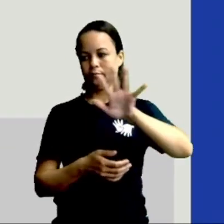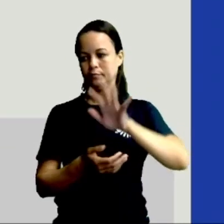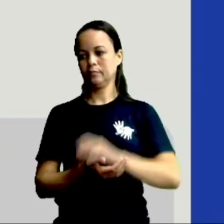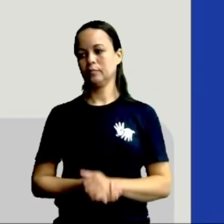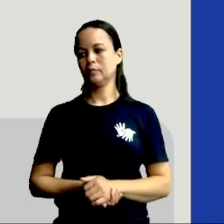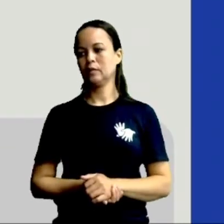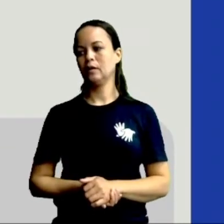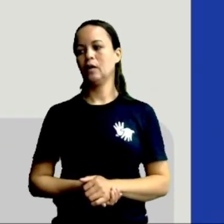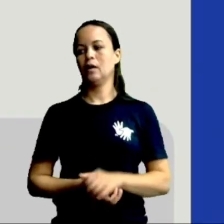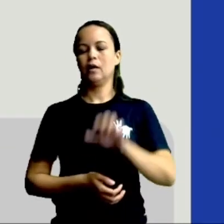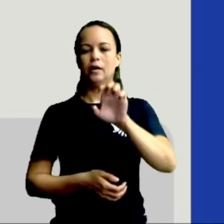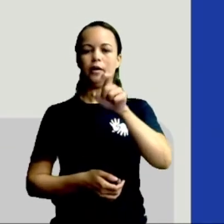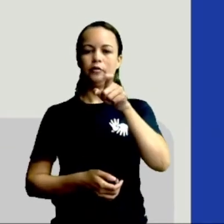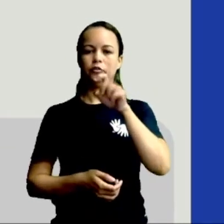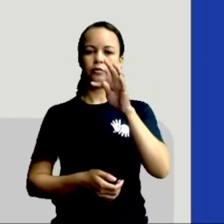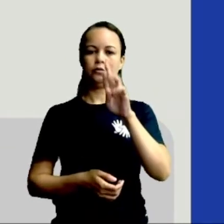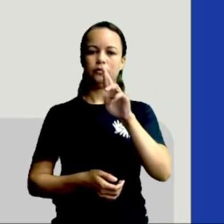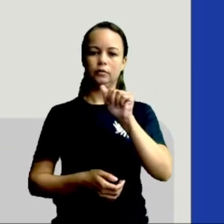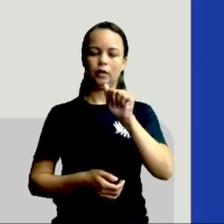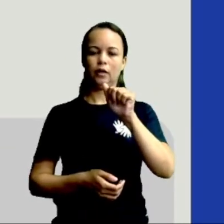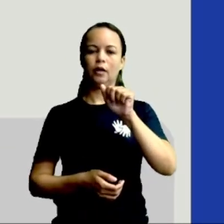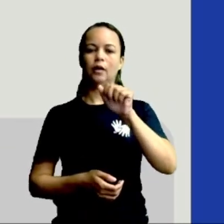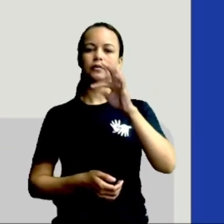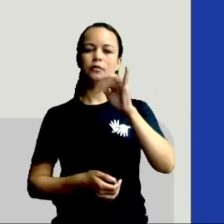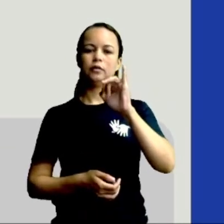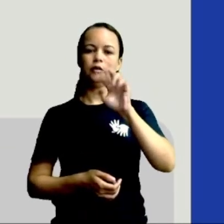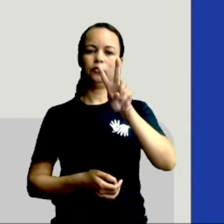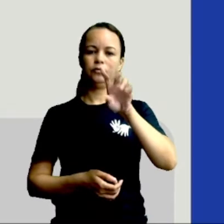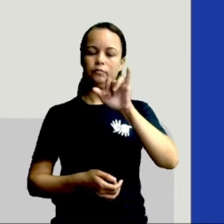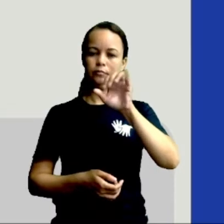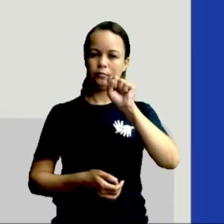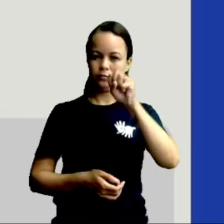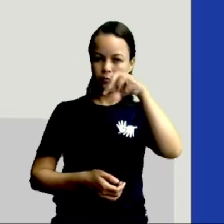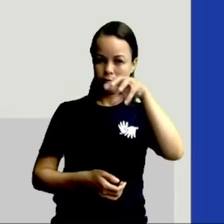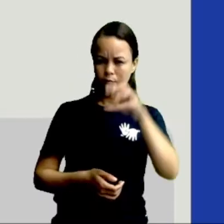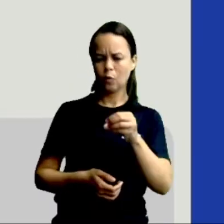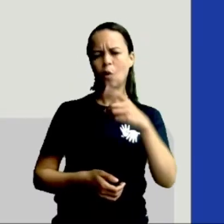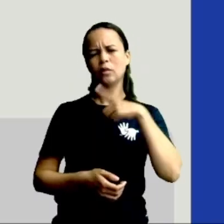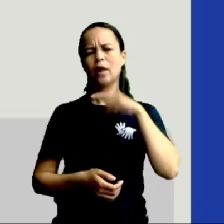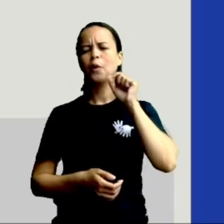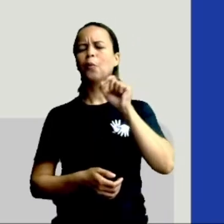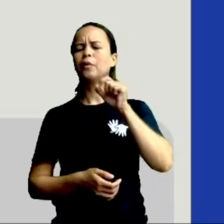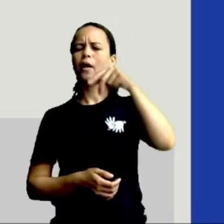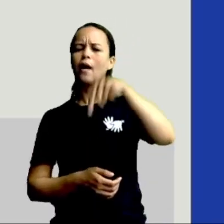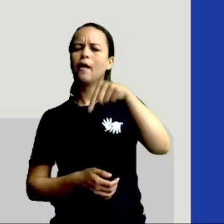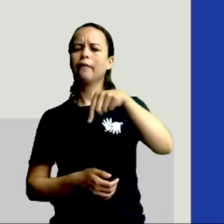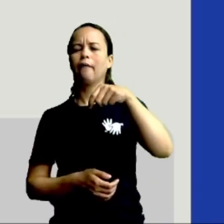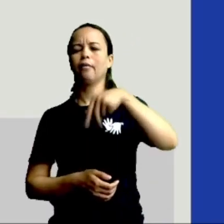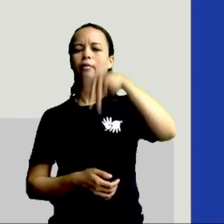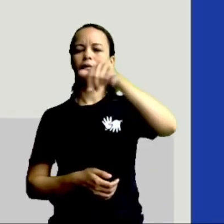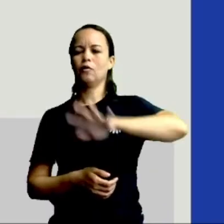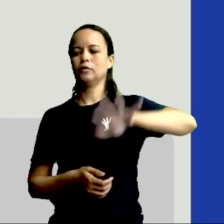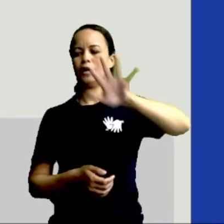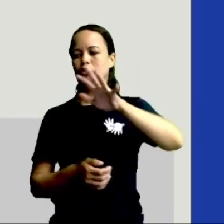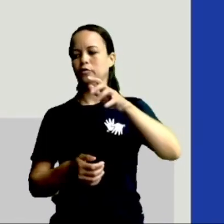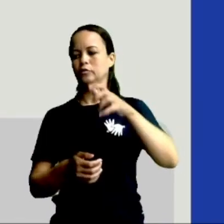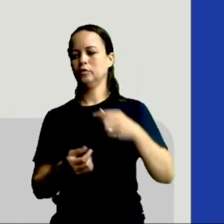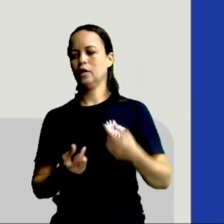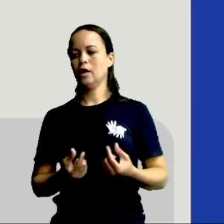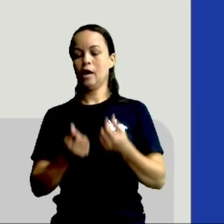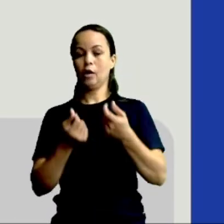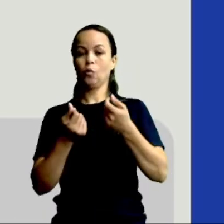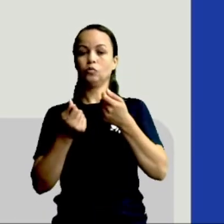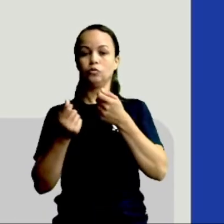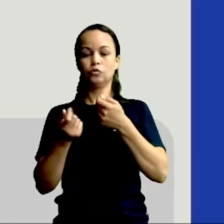Sobre o extrativismo, o que é que a gente vai ter aqui no Nordeste? O Nordeste ele é rico em recursos minerais e